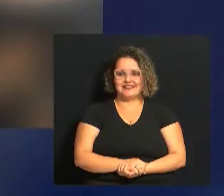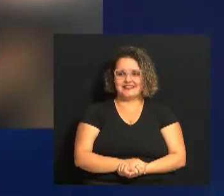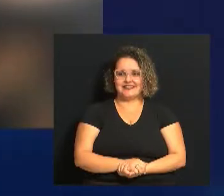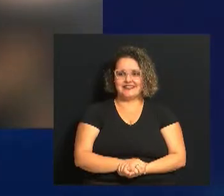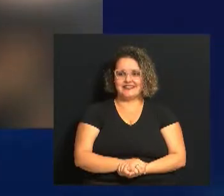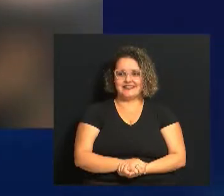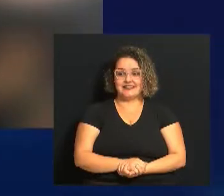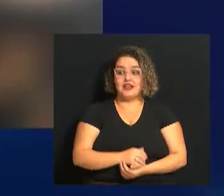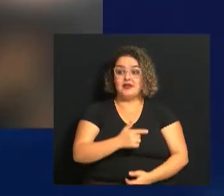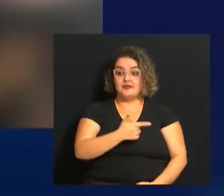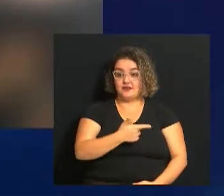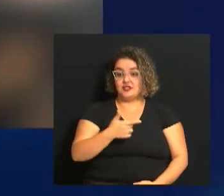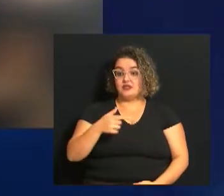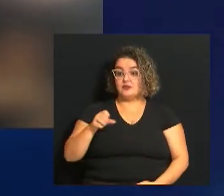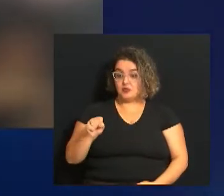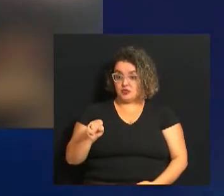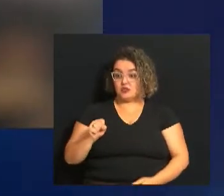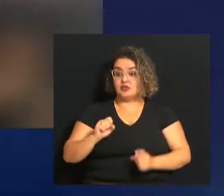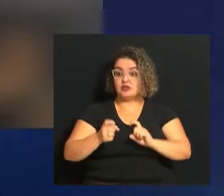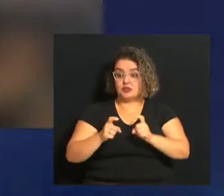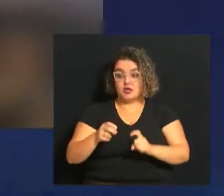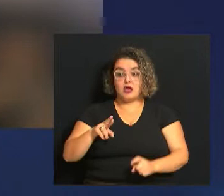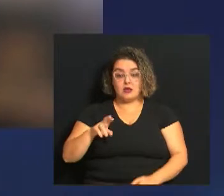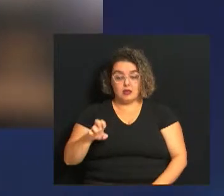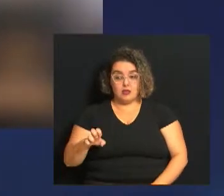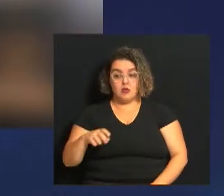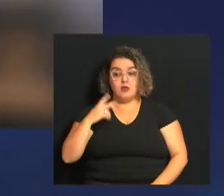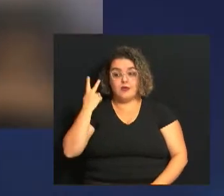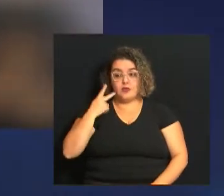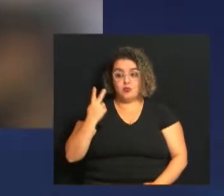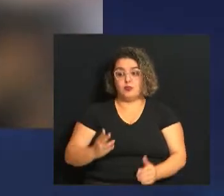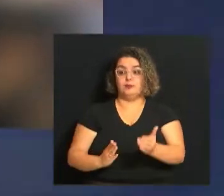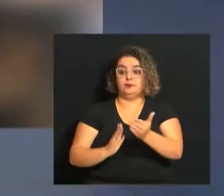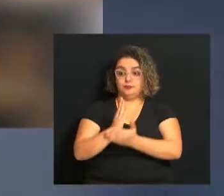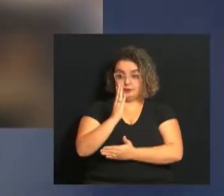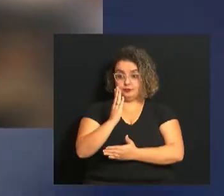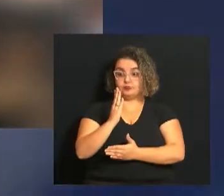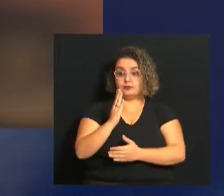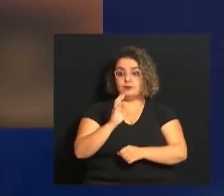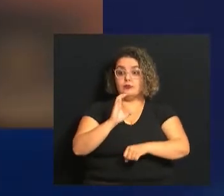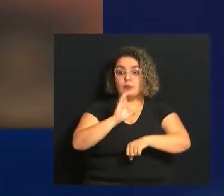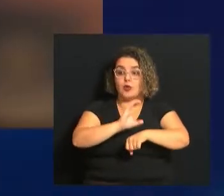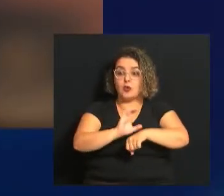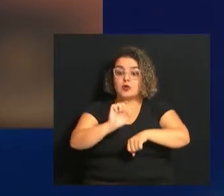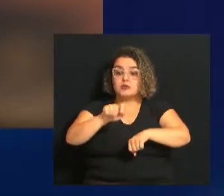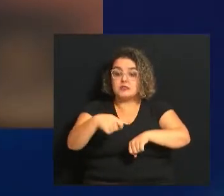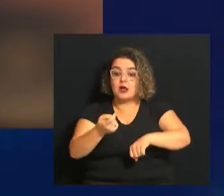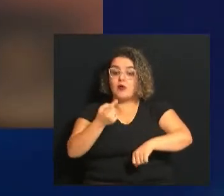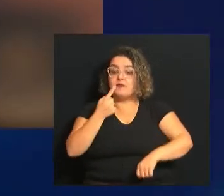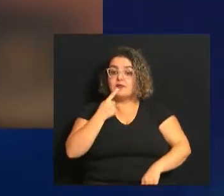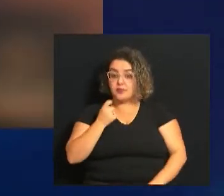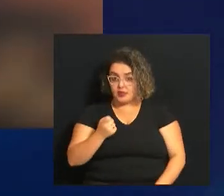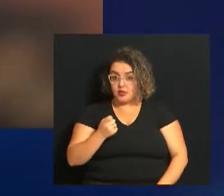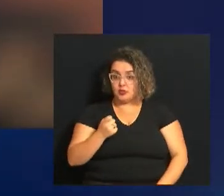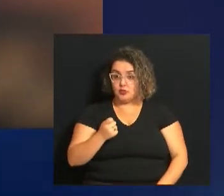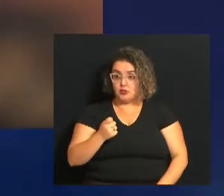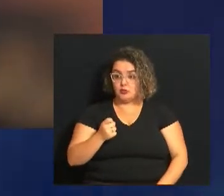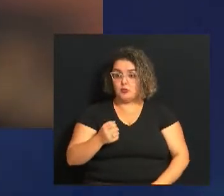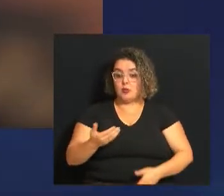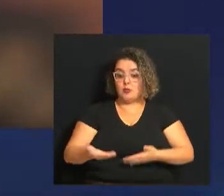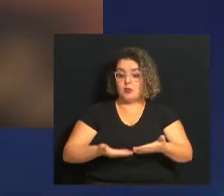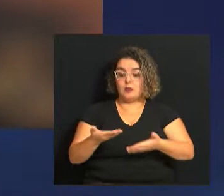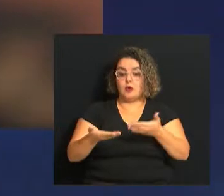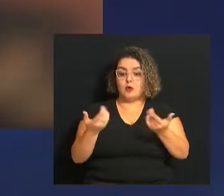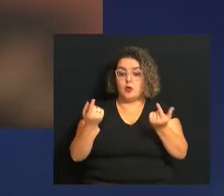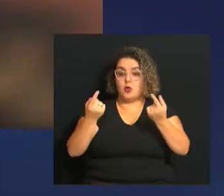Na 28ª reunião extraordinária, vereadores aprovam o Código Sinal Vermelho, Programa de Cooperação e